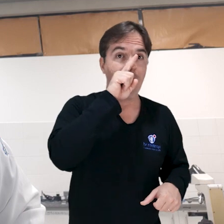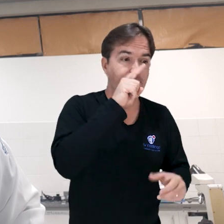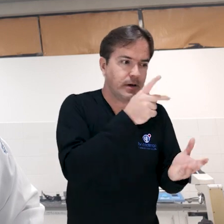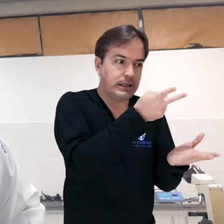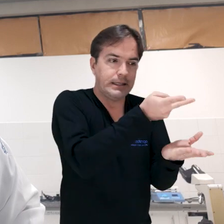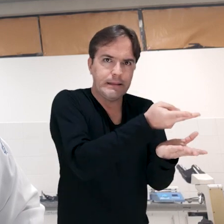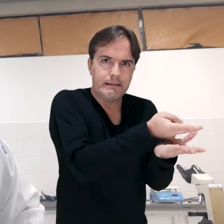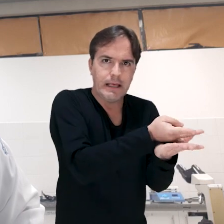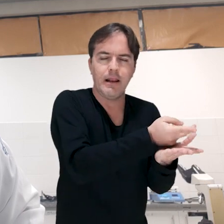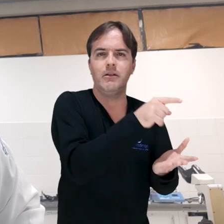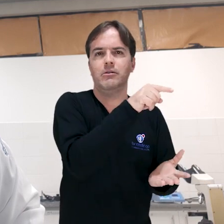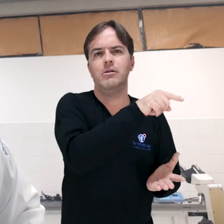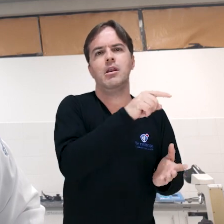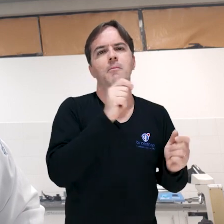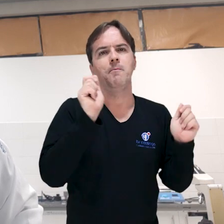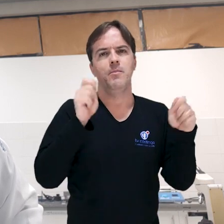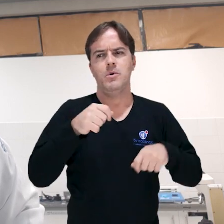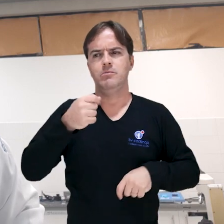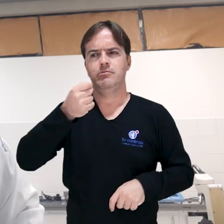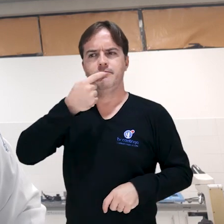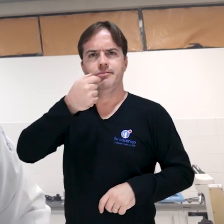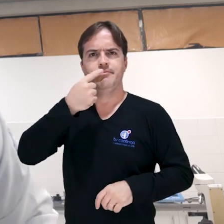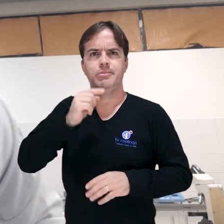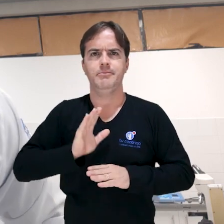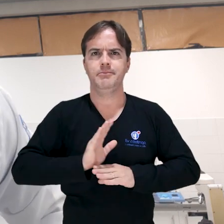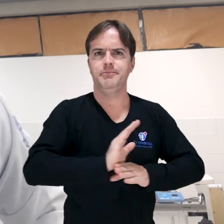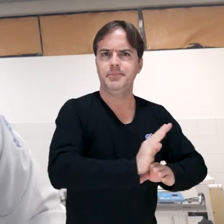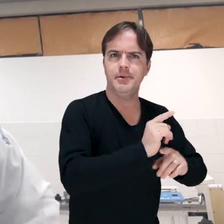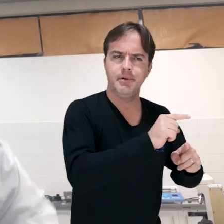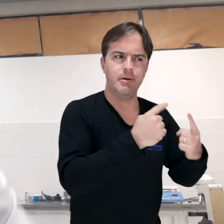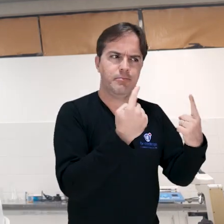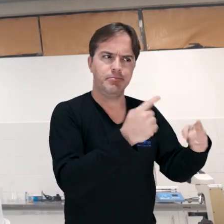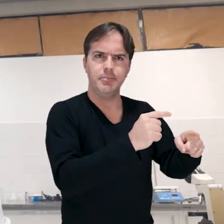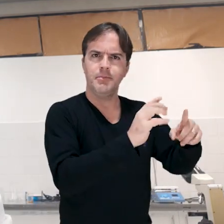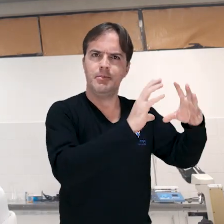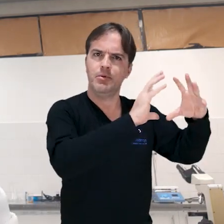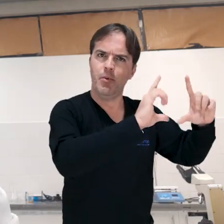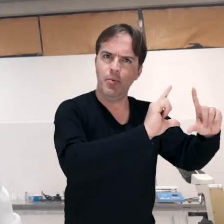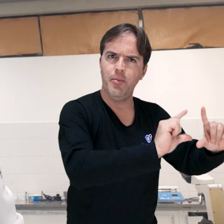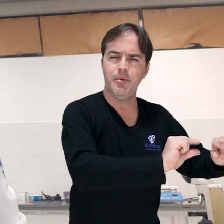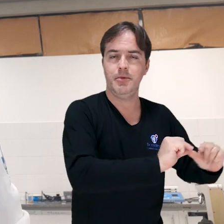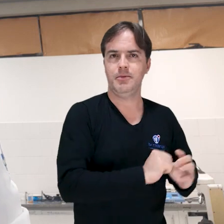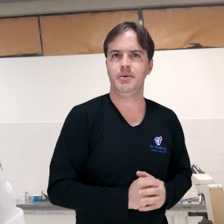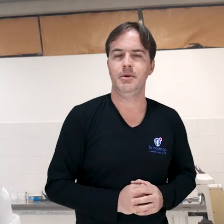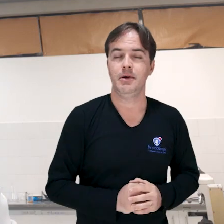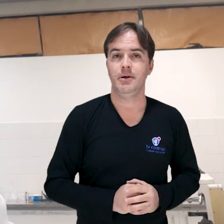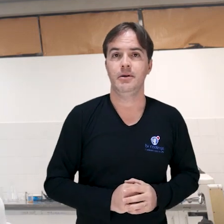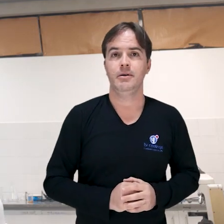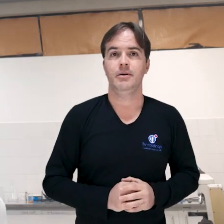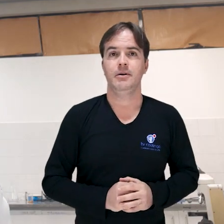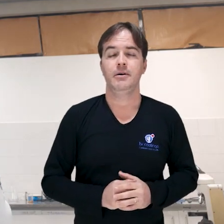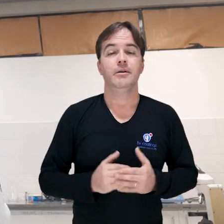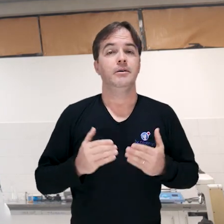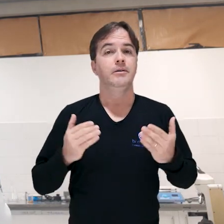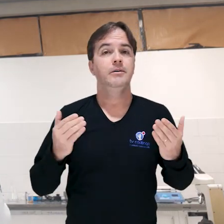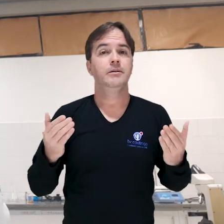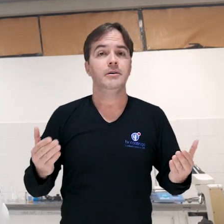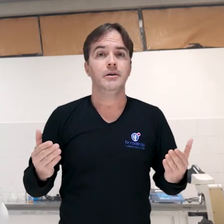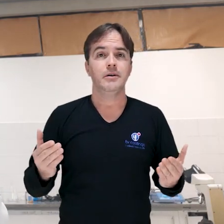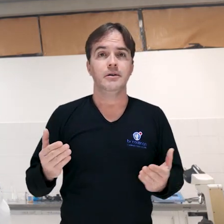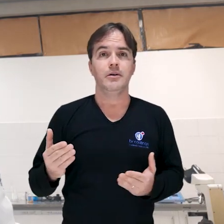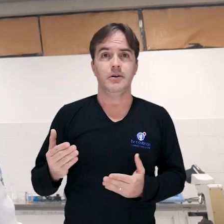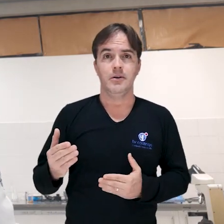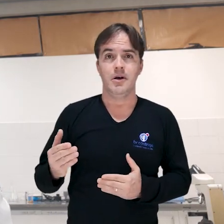e que apresentam a síndrome da Covid-19 de forma mais grave. A ideia é que